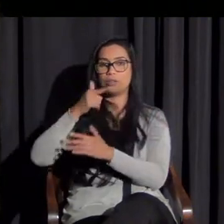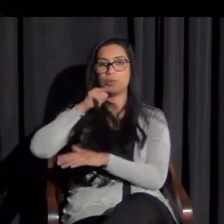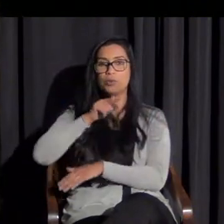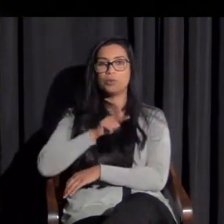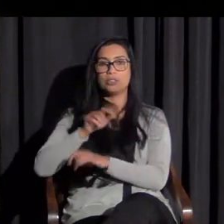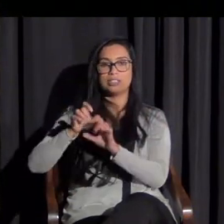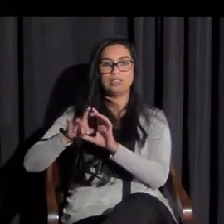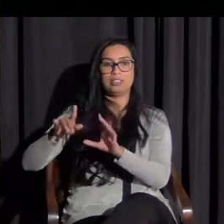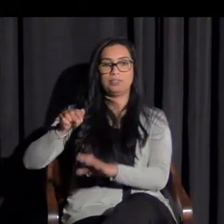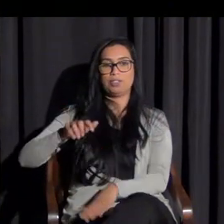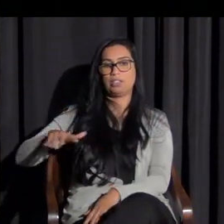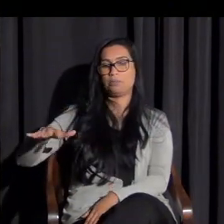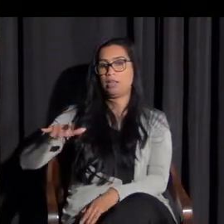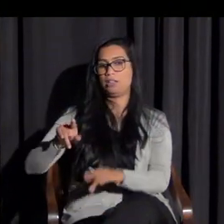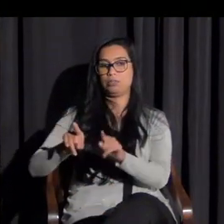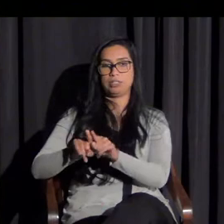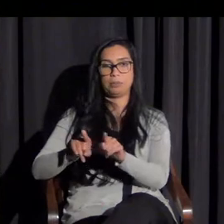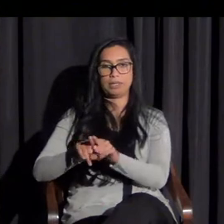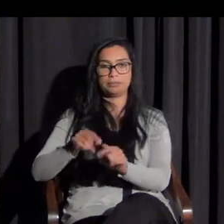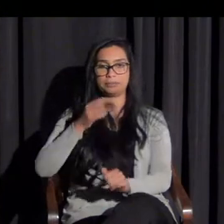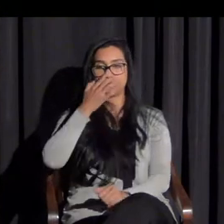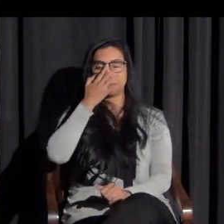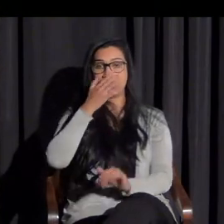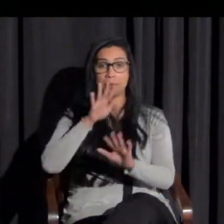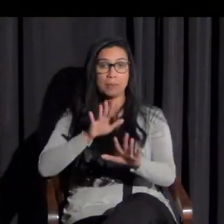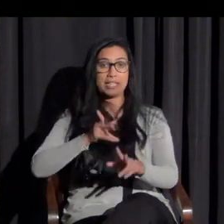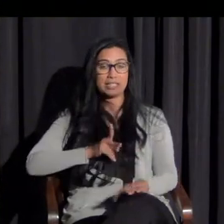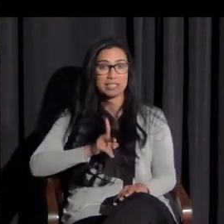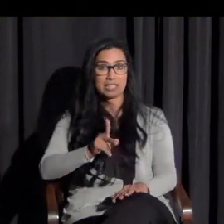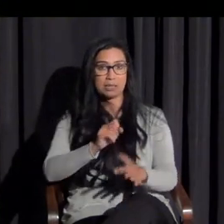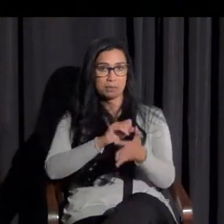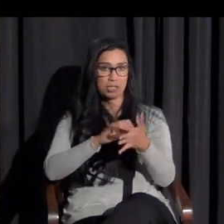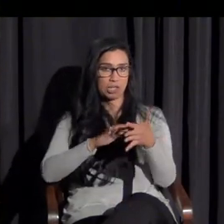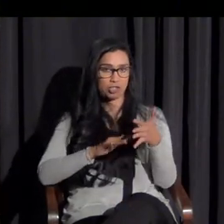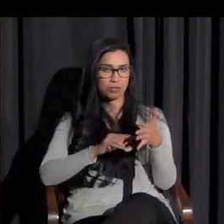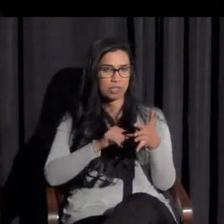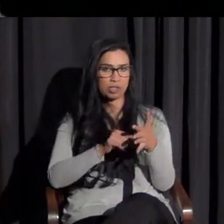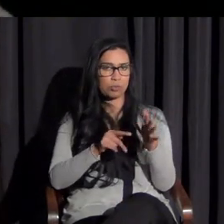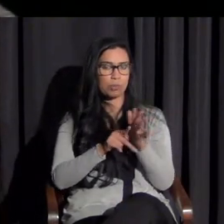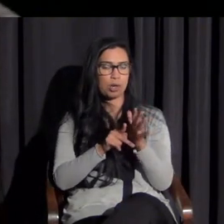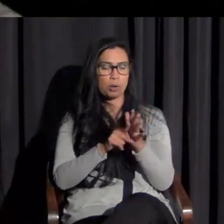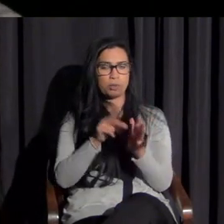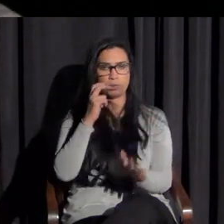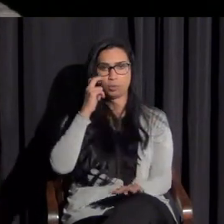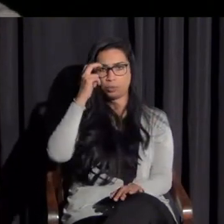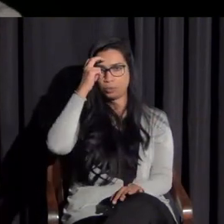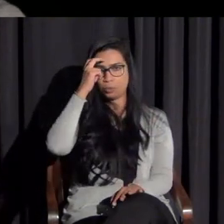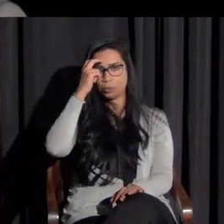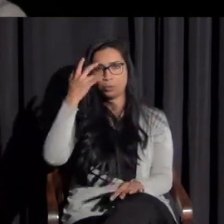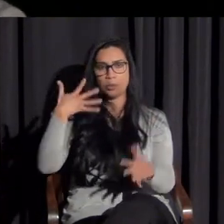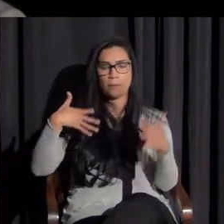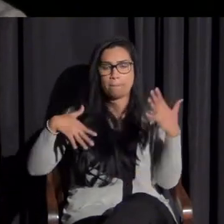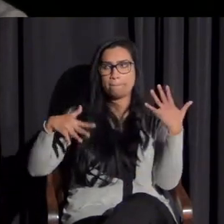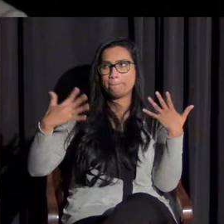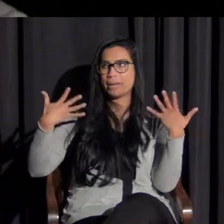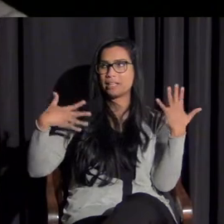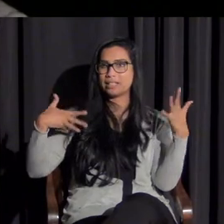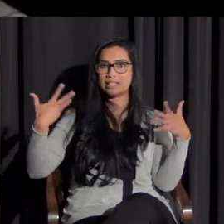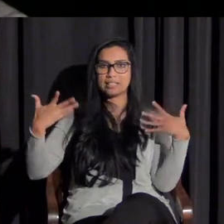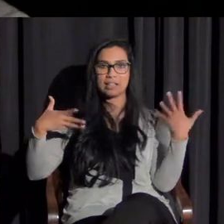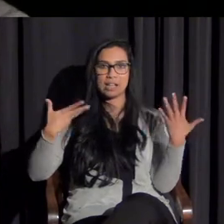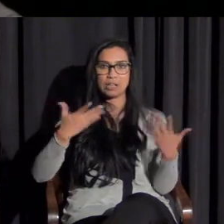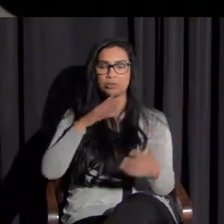E que esse tipo de atividade cultural e de lazer nos finais de semana não tem